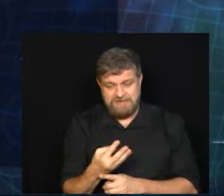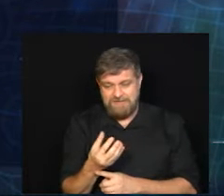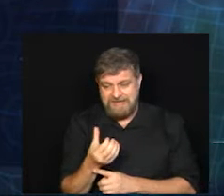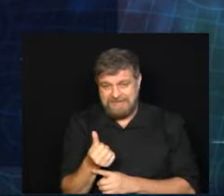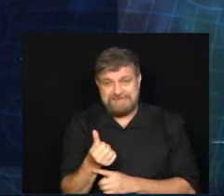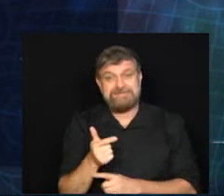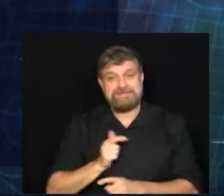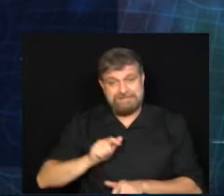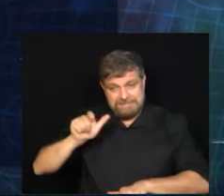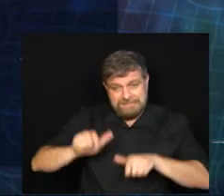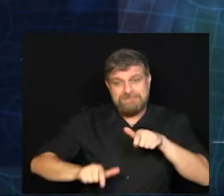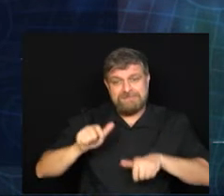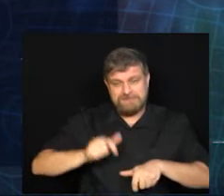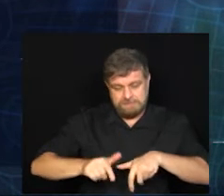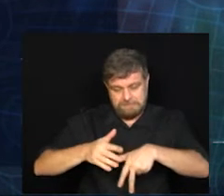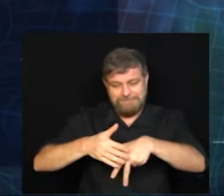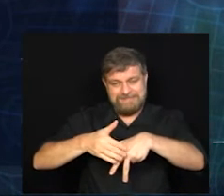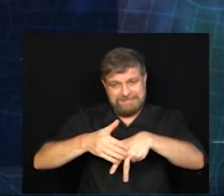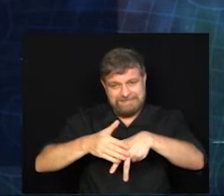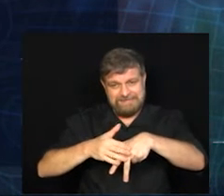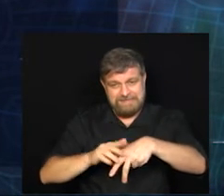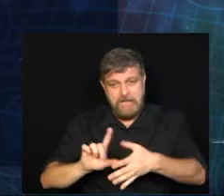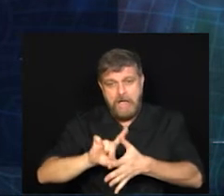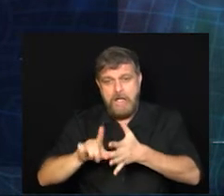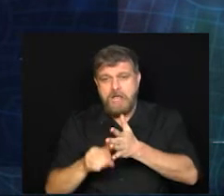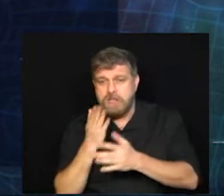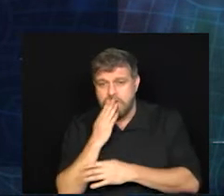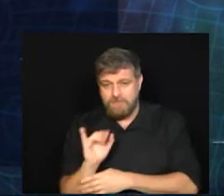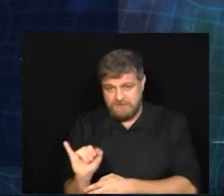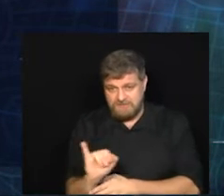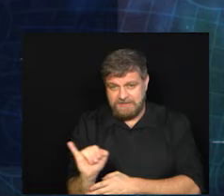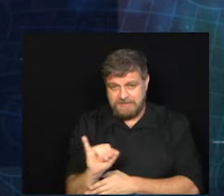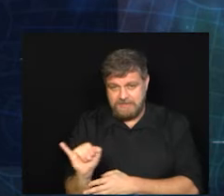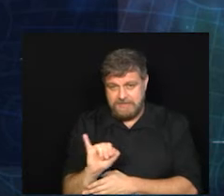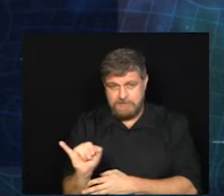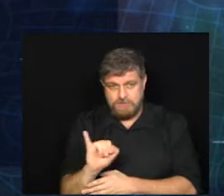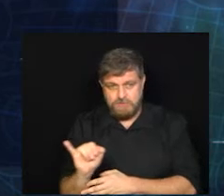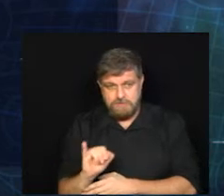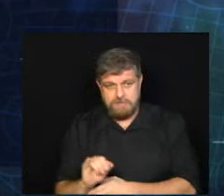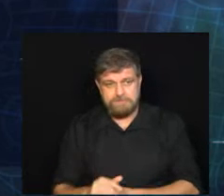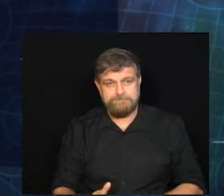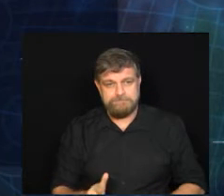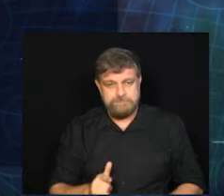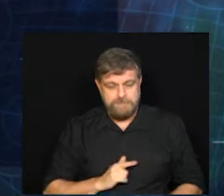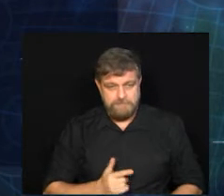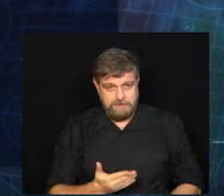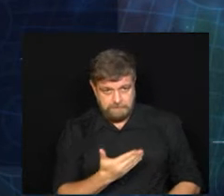66.446 casos da doença. Indaiatuba aparece na sequência com